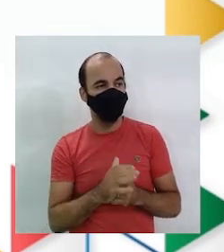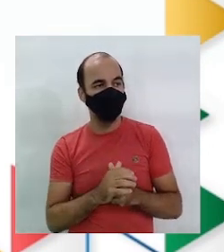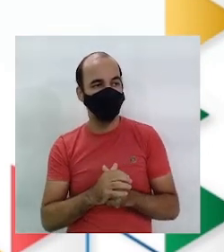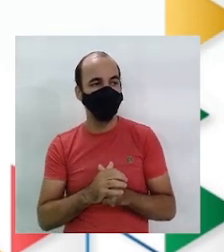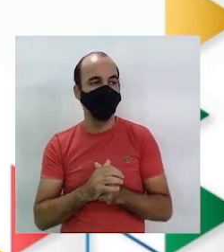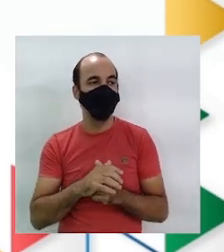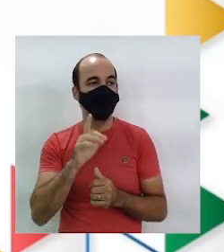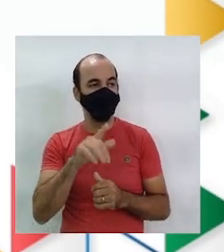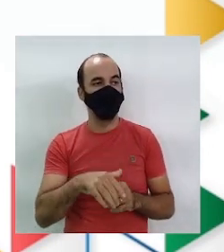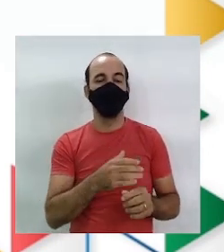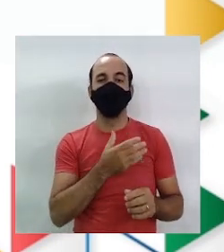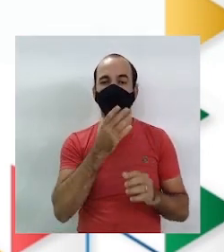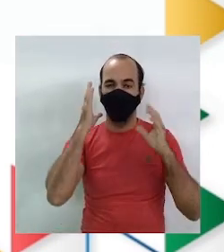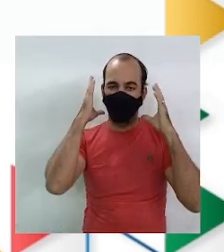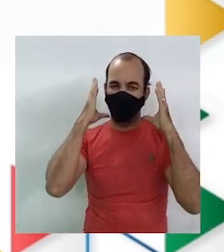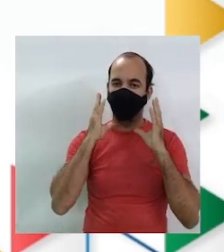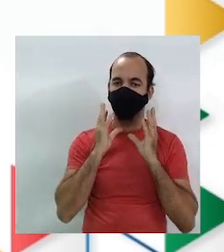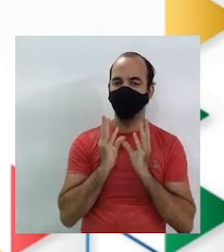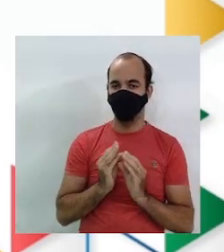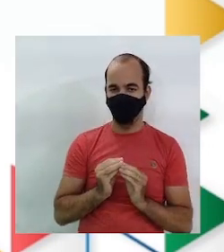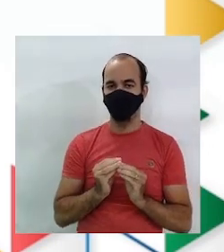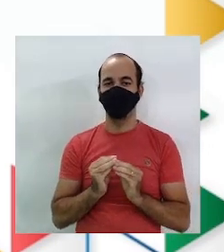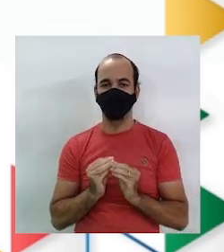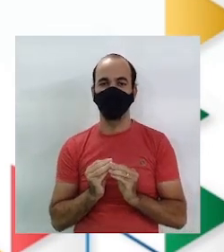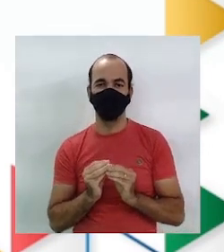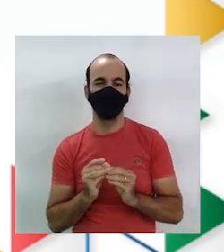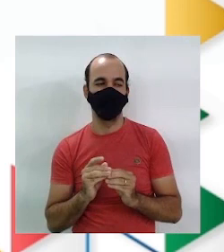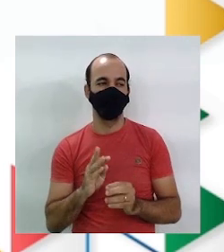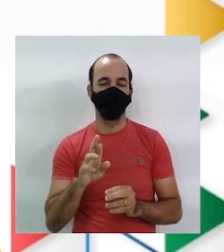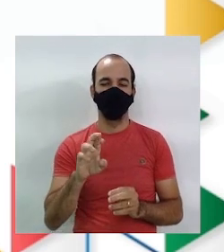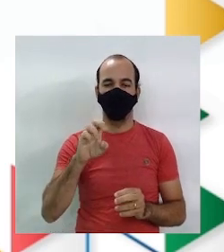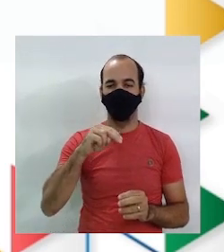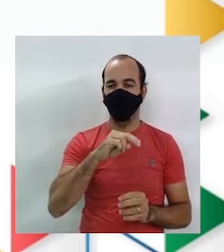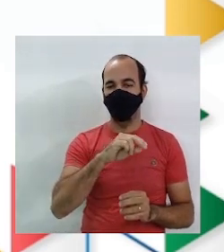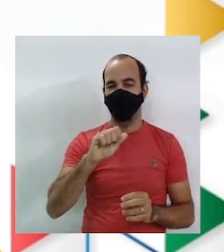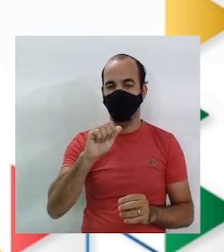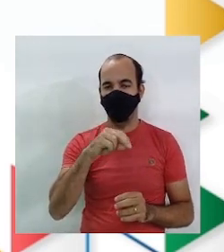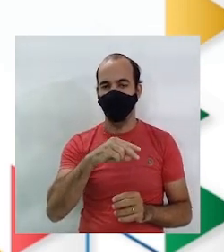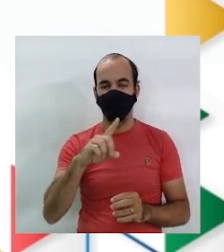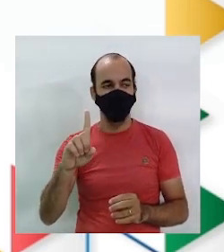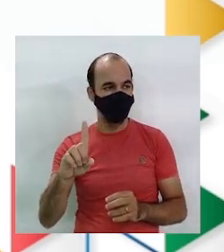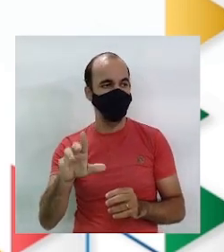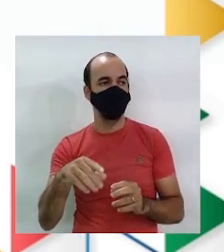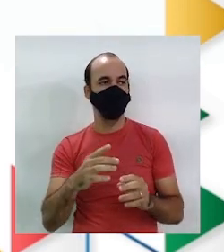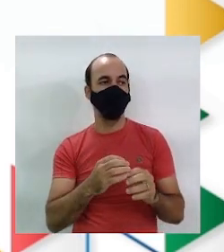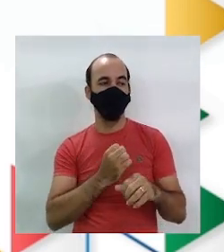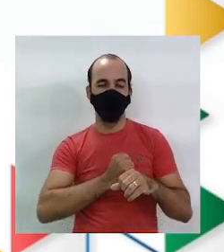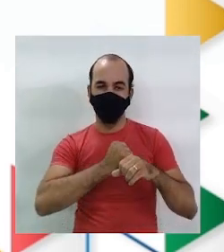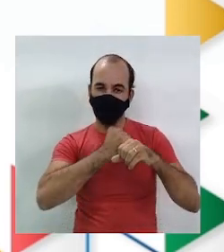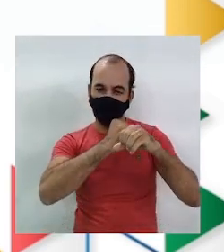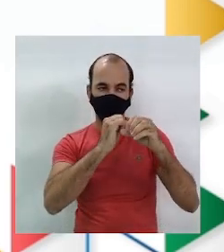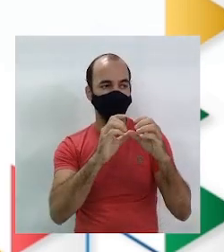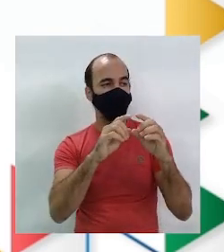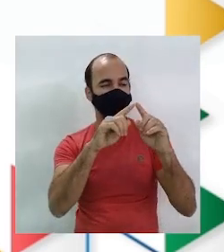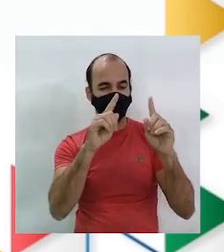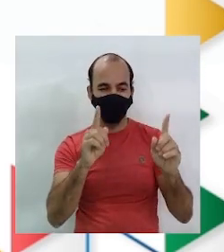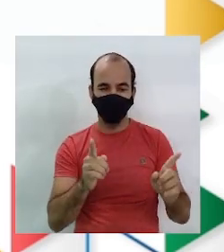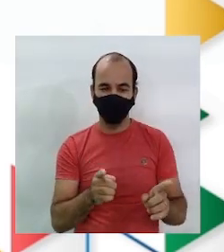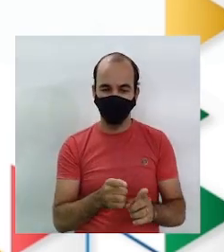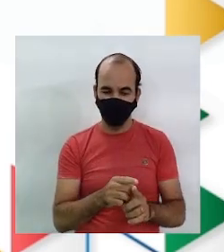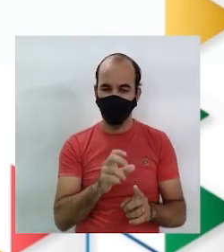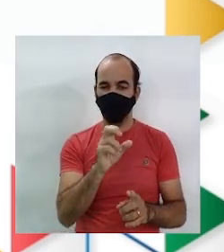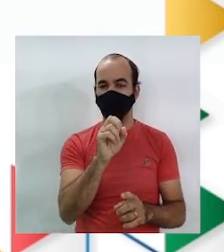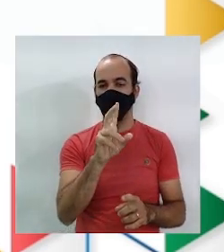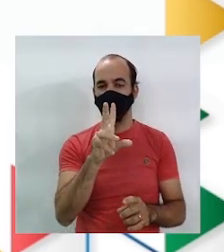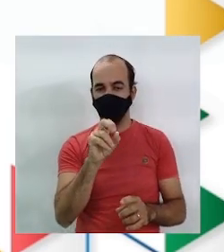foto do Francisco Brenan com uma escultura, né? A escultura do ovo, que é o objeto que ele fala